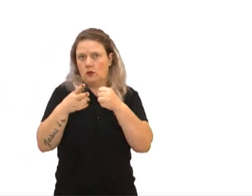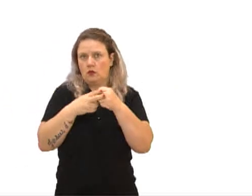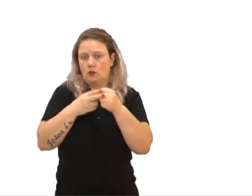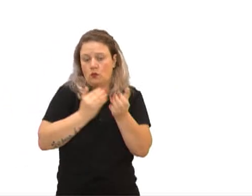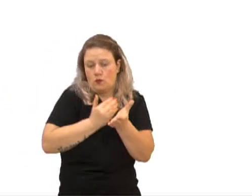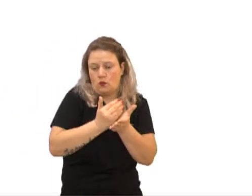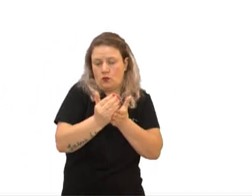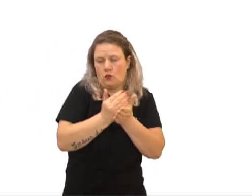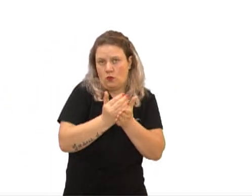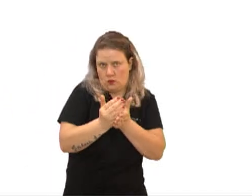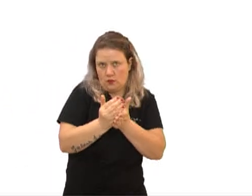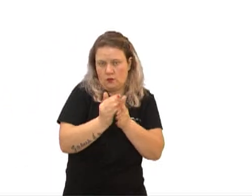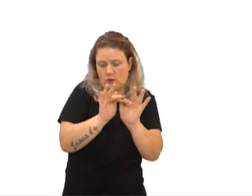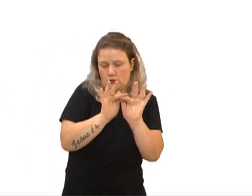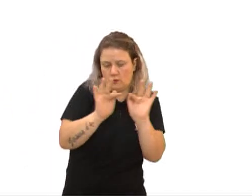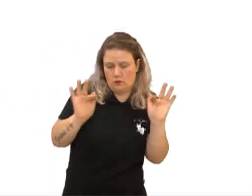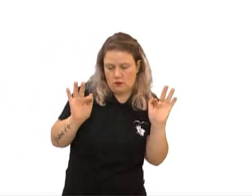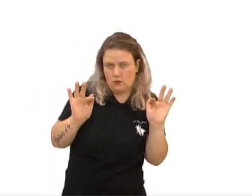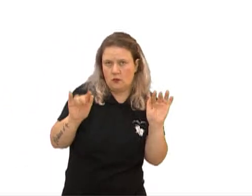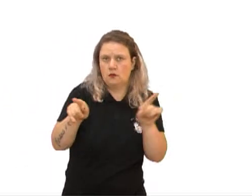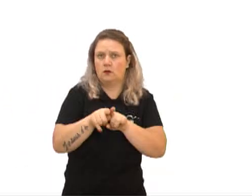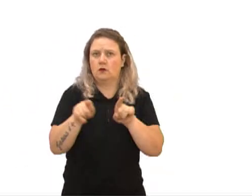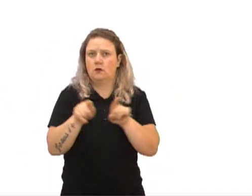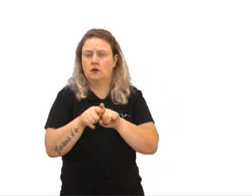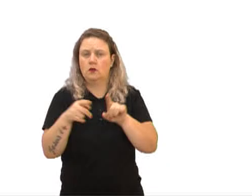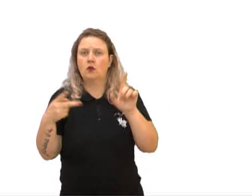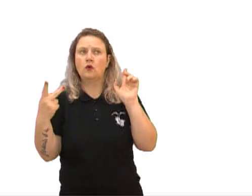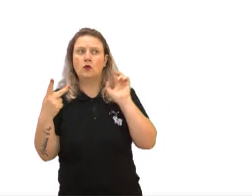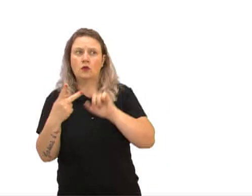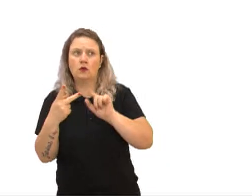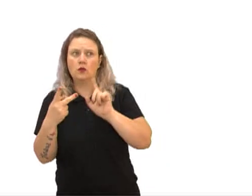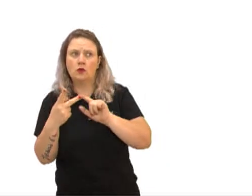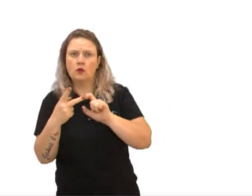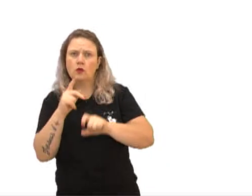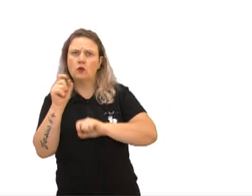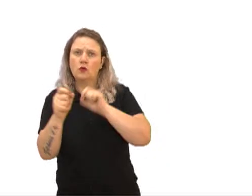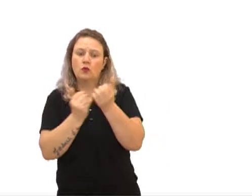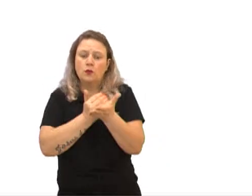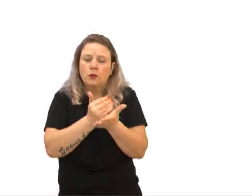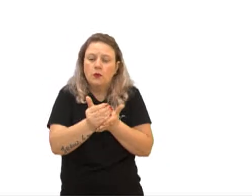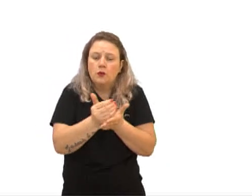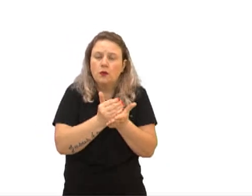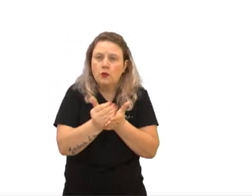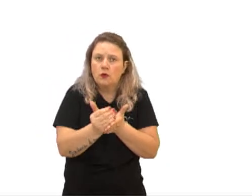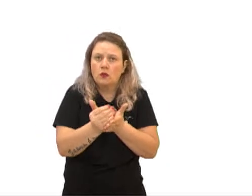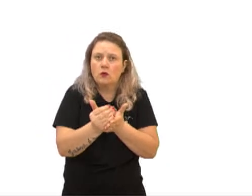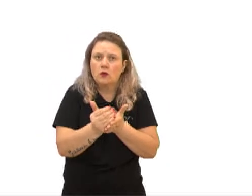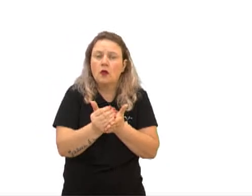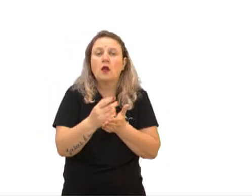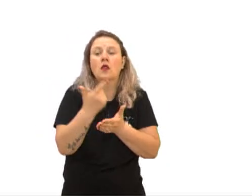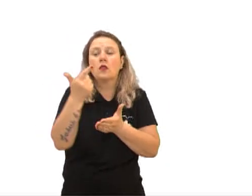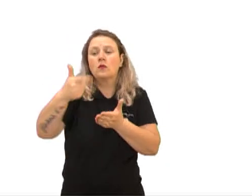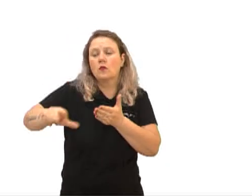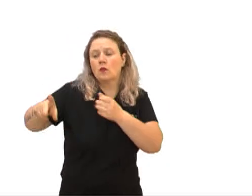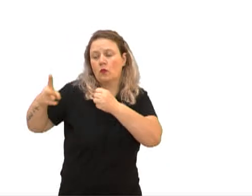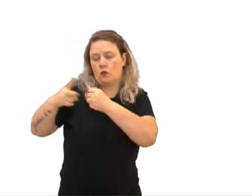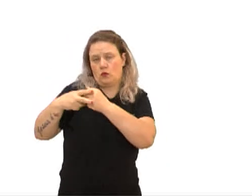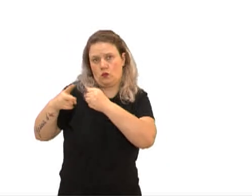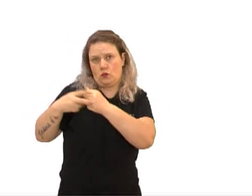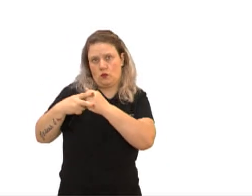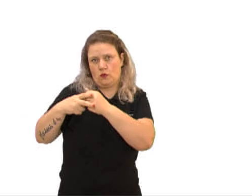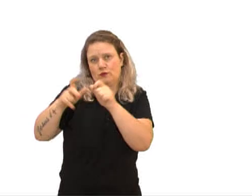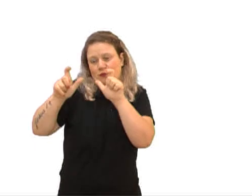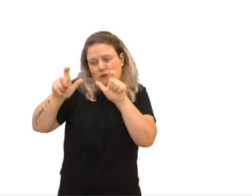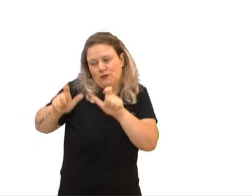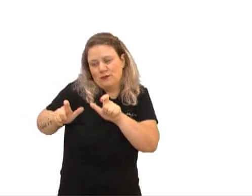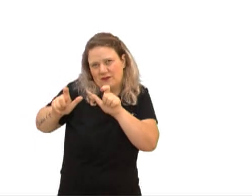da oração. E logo no segundo ali, colocamos no início e depois o verbo ali, no